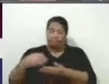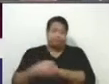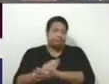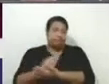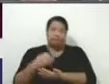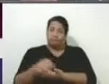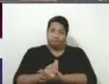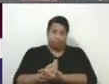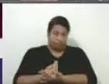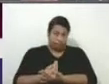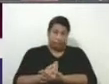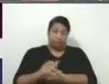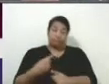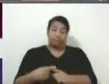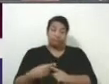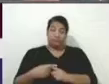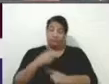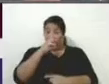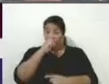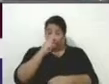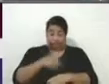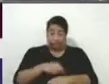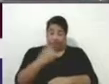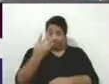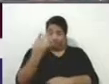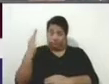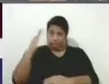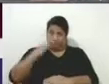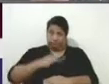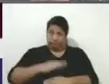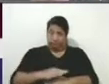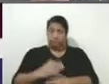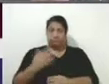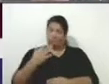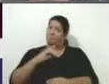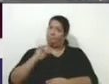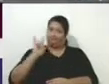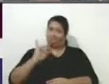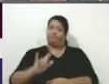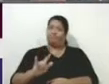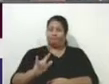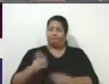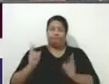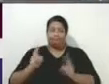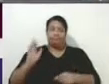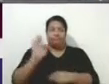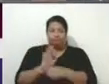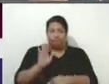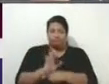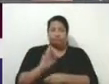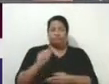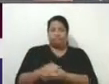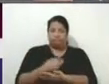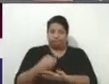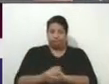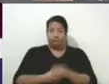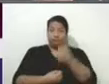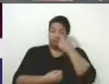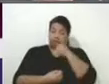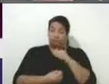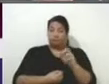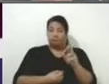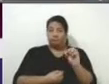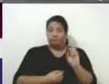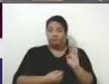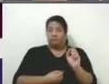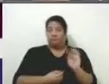4 horas da tarde no município? Não. E ele é um grande parceiro da nossa cidade. Então, a secretária Roberta, a nossa secretária de Junta de Turismo,